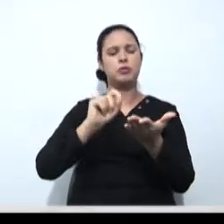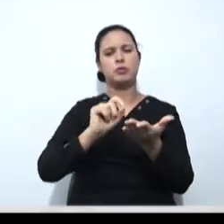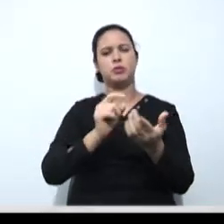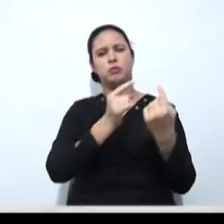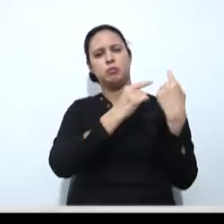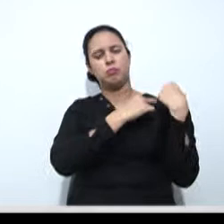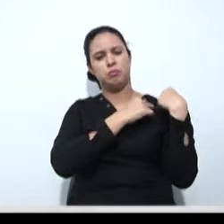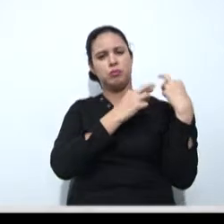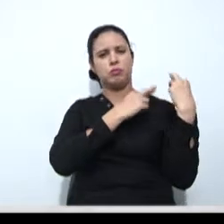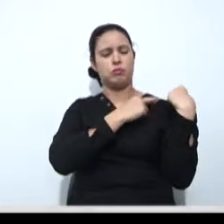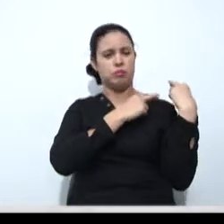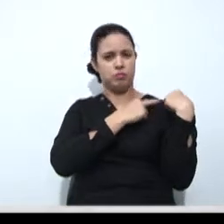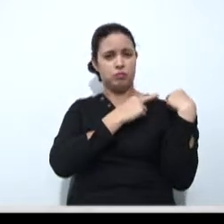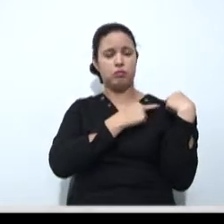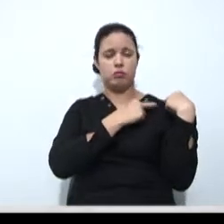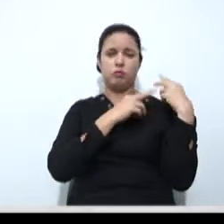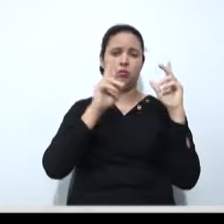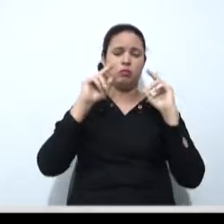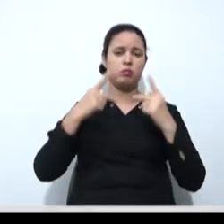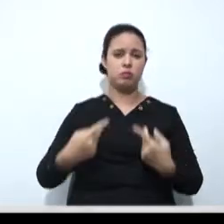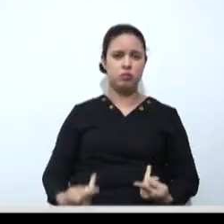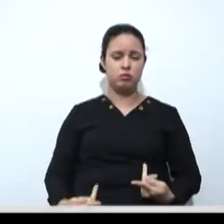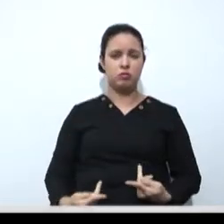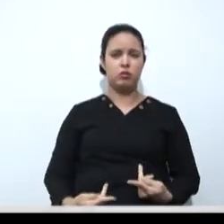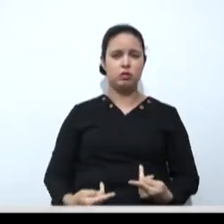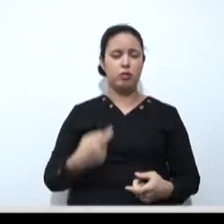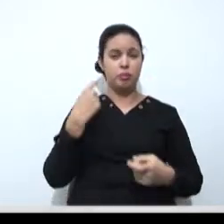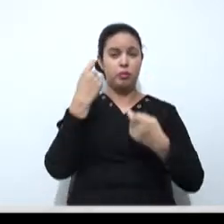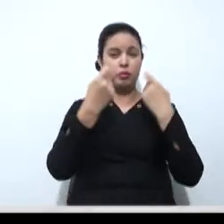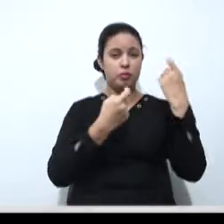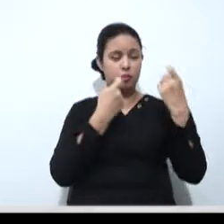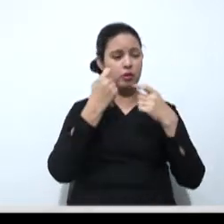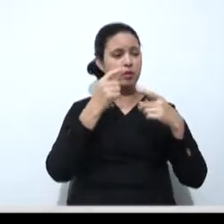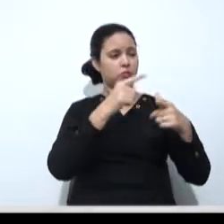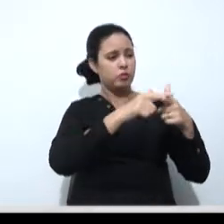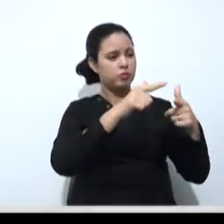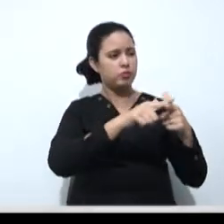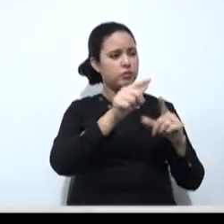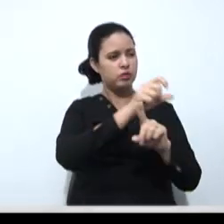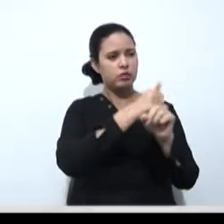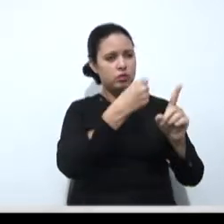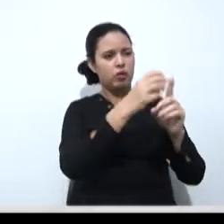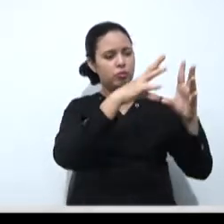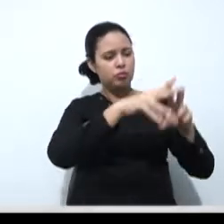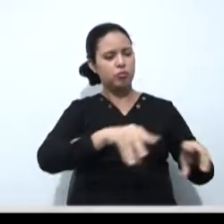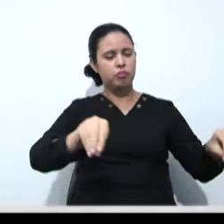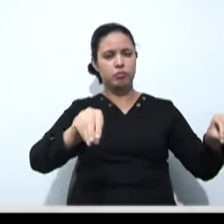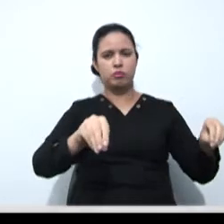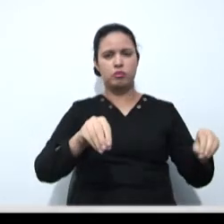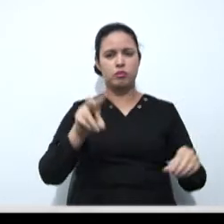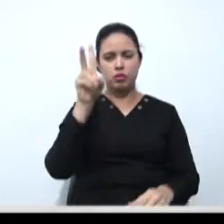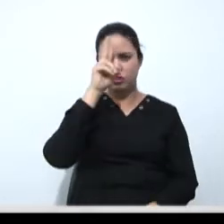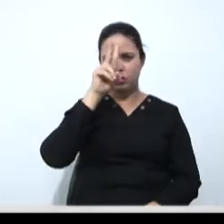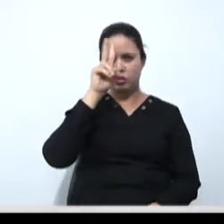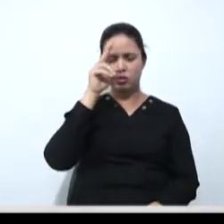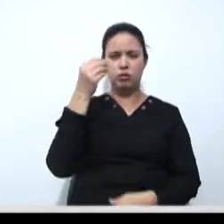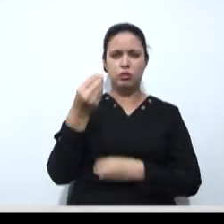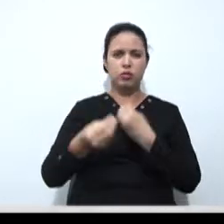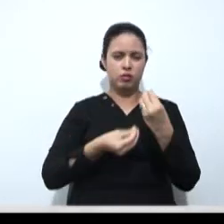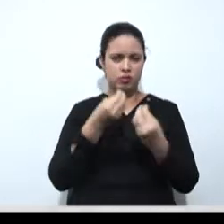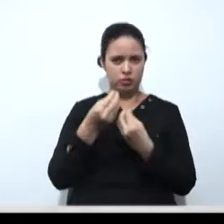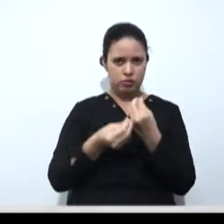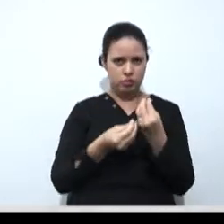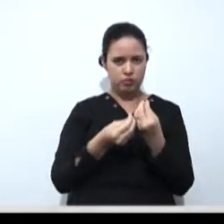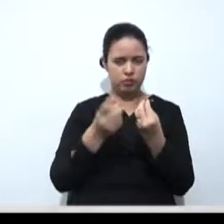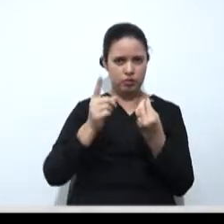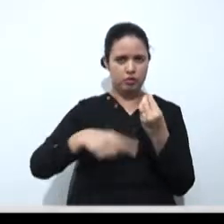humanitárias. Olha que interessante, e preocupado em resolver problemas da sociedade. Mas lembra como funciona direitinho